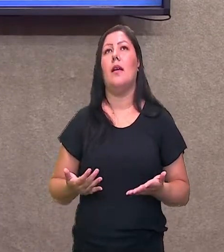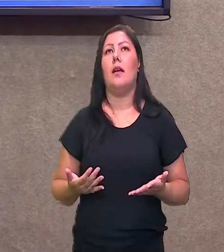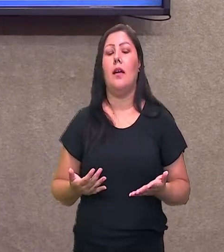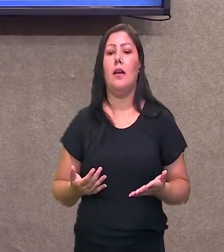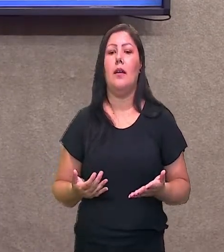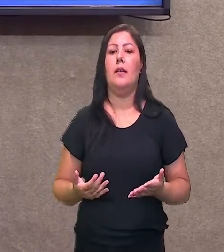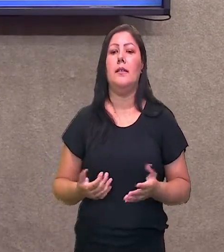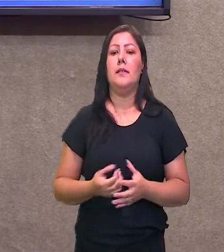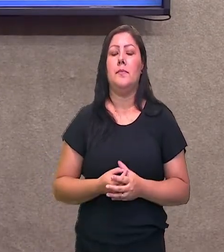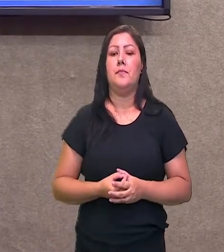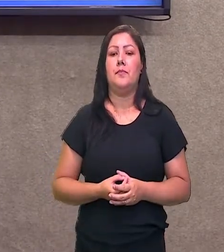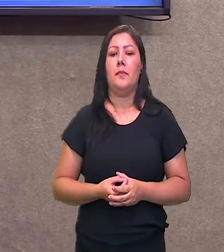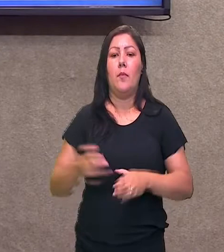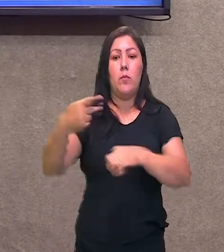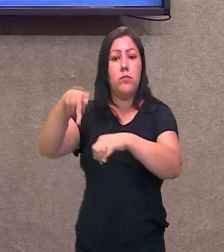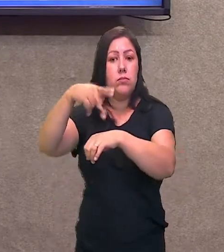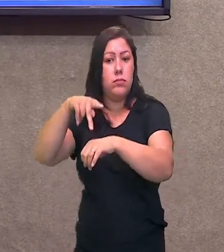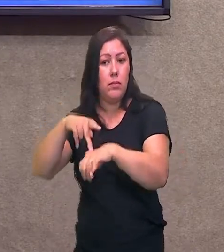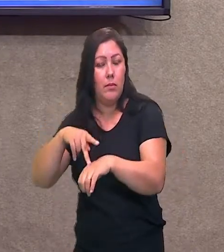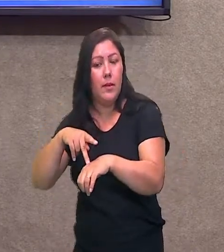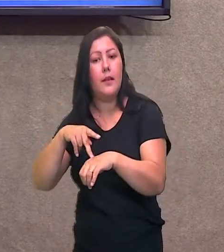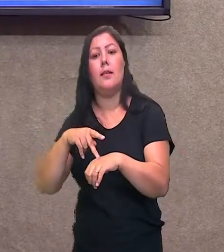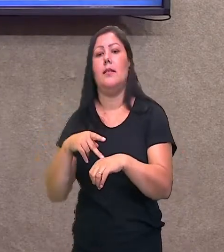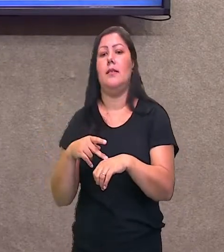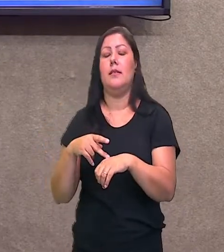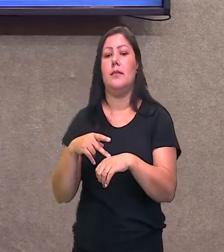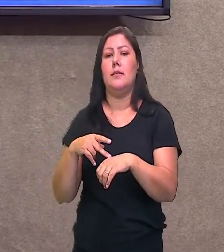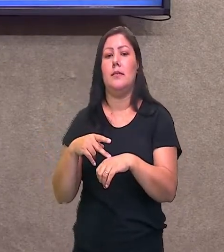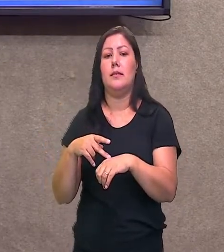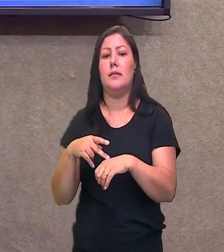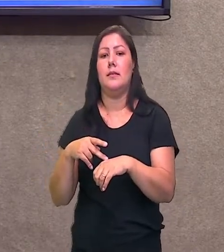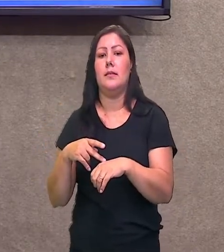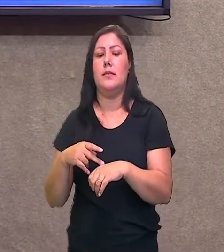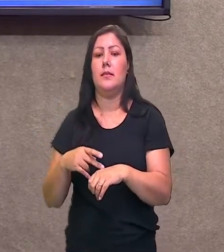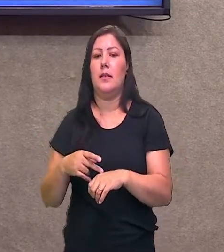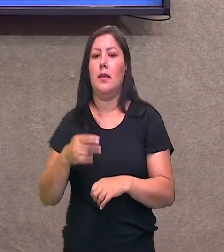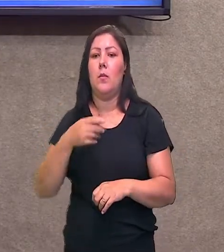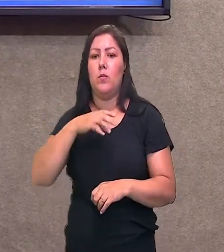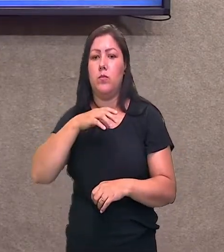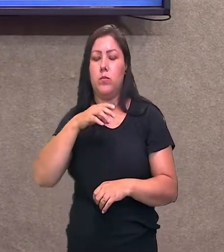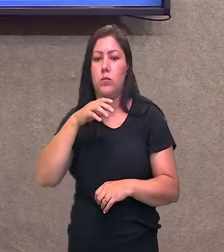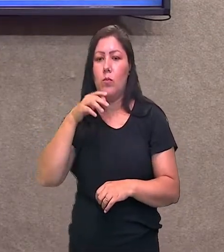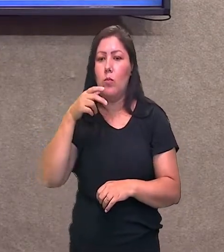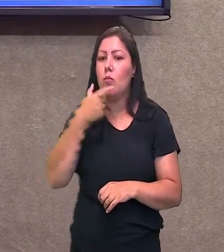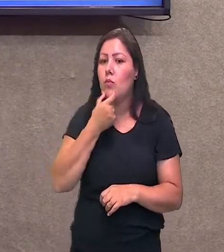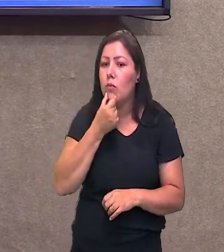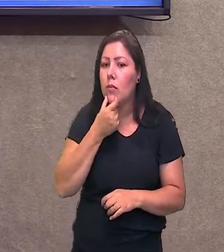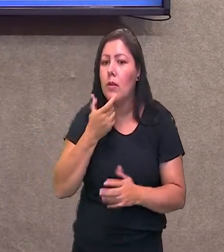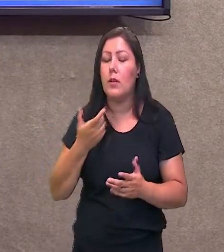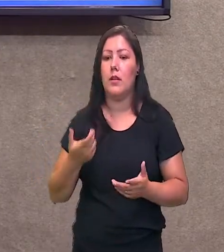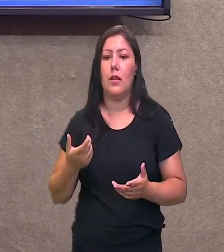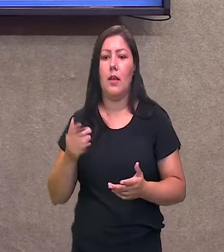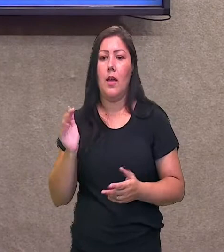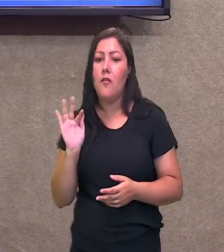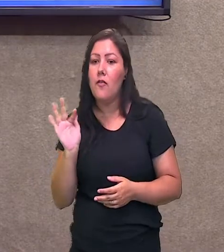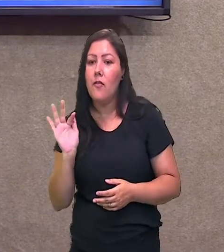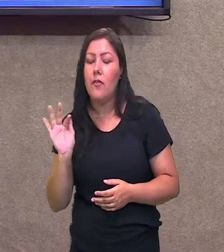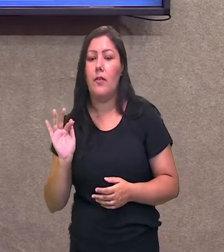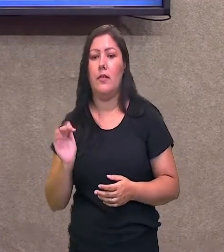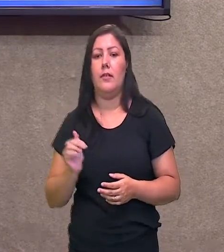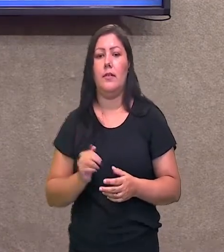a França, os Estados Unidos e a União Soviética, não podemos esquecer desse